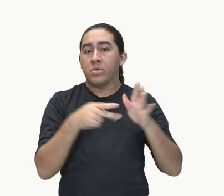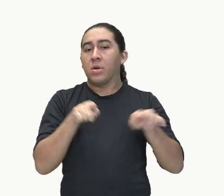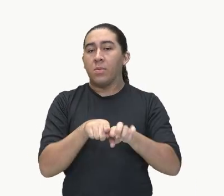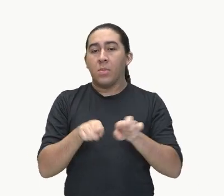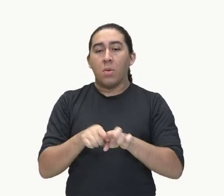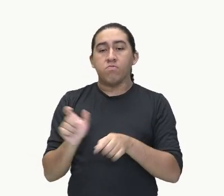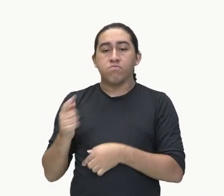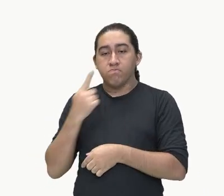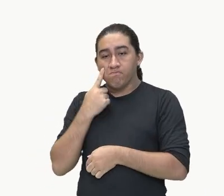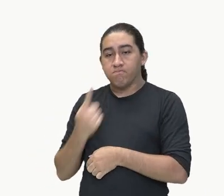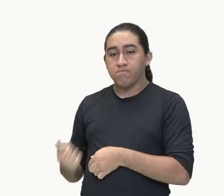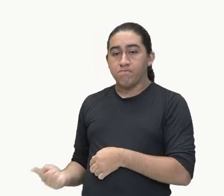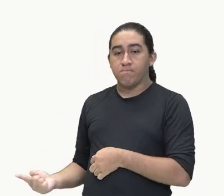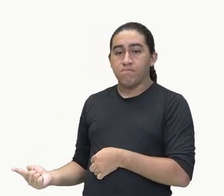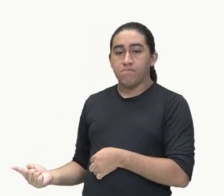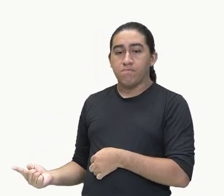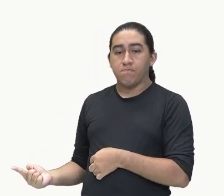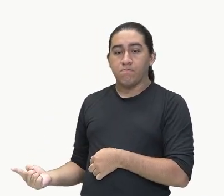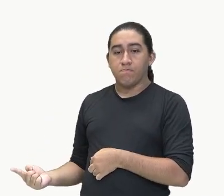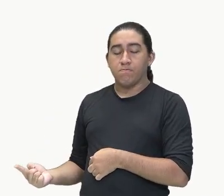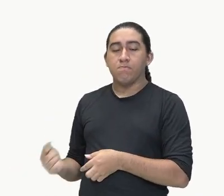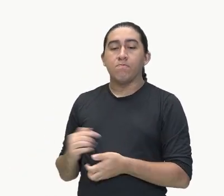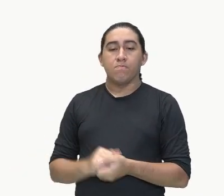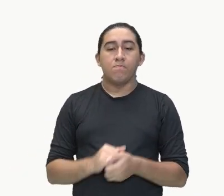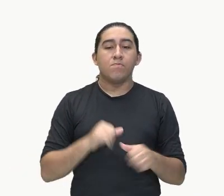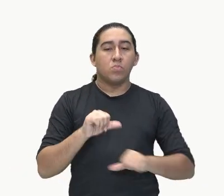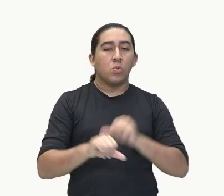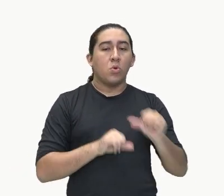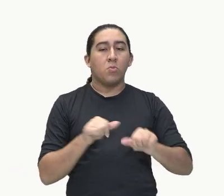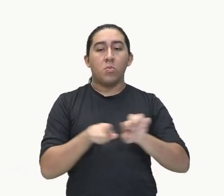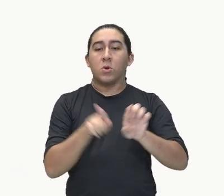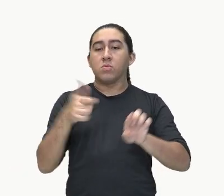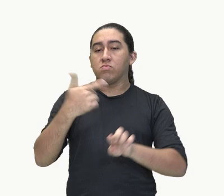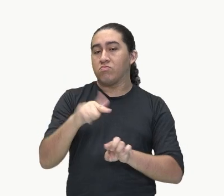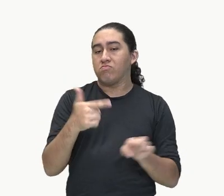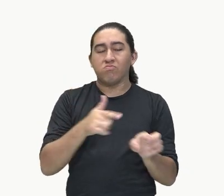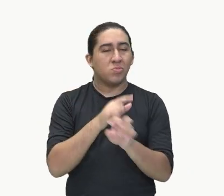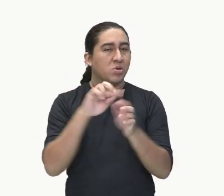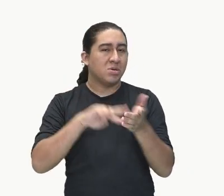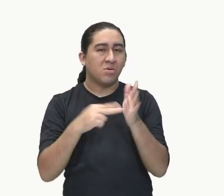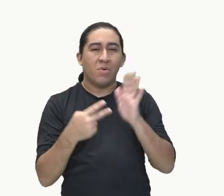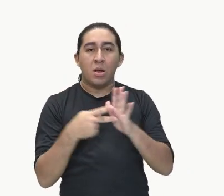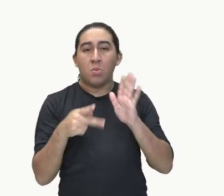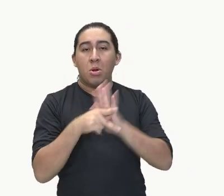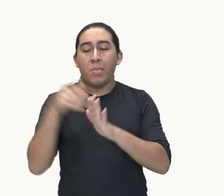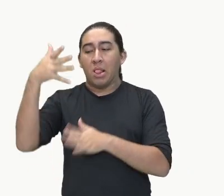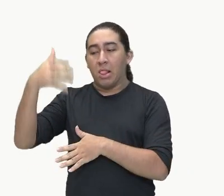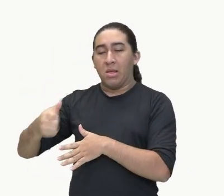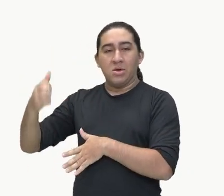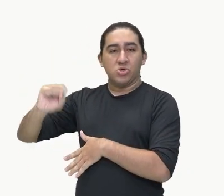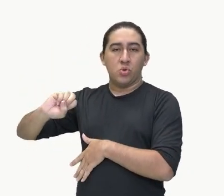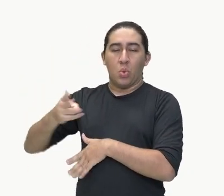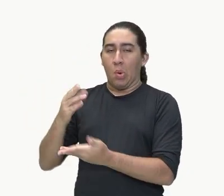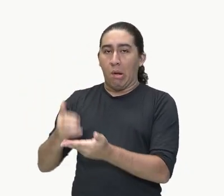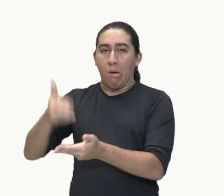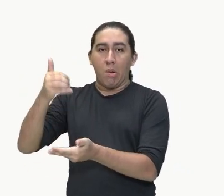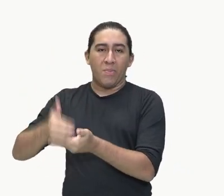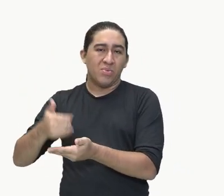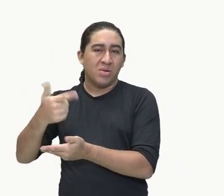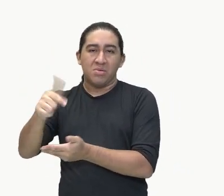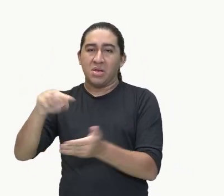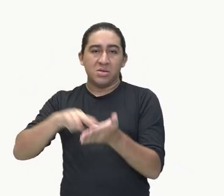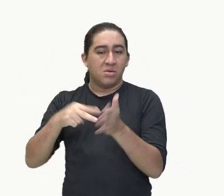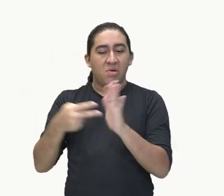palavra composta, mas que não tem mais nada a ver com o sentido da palavra simples copo